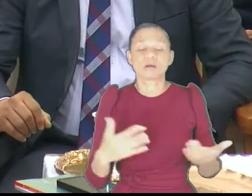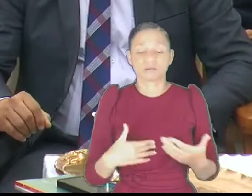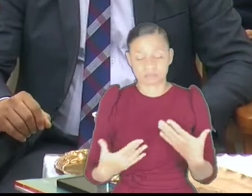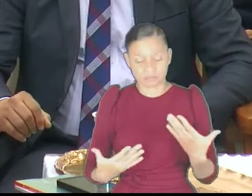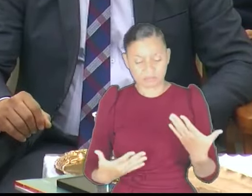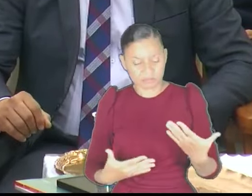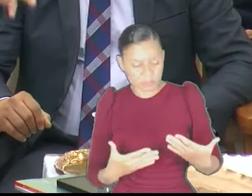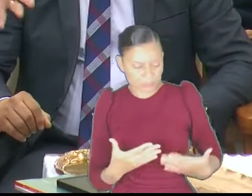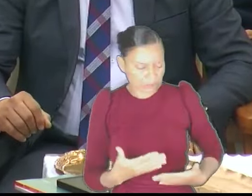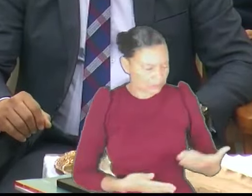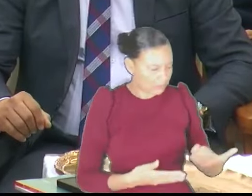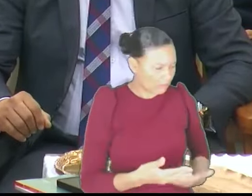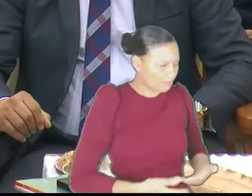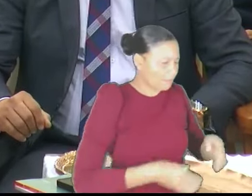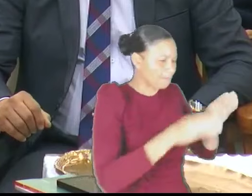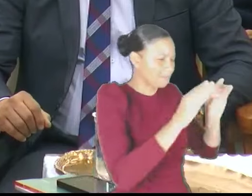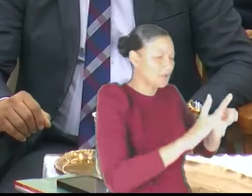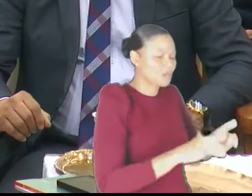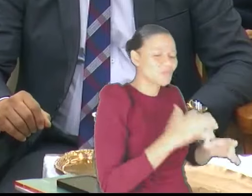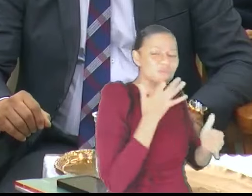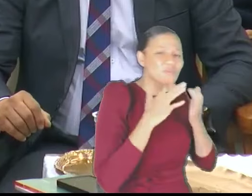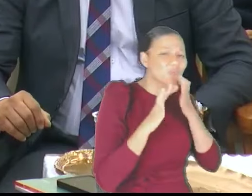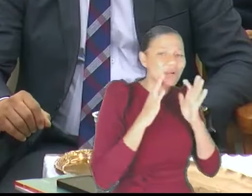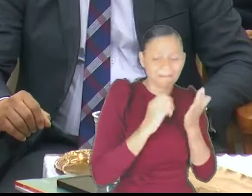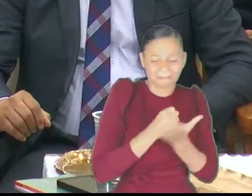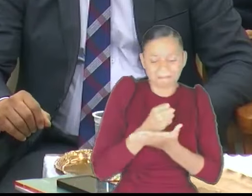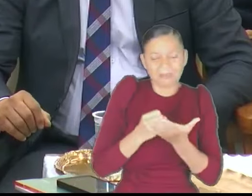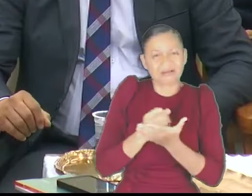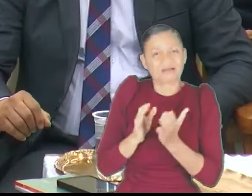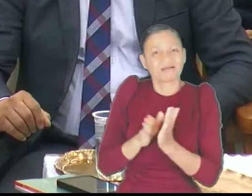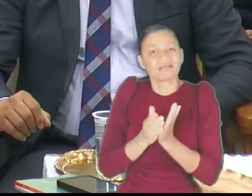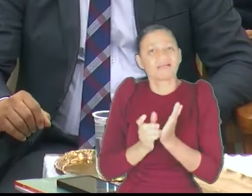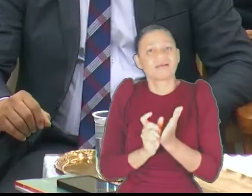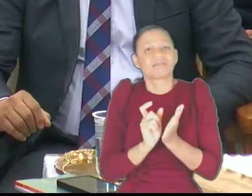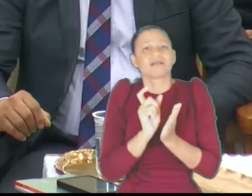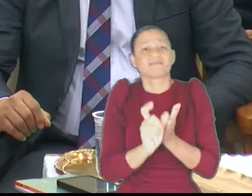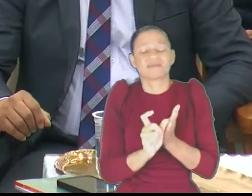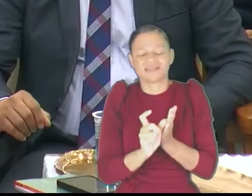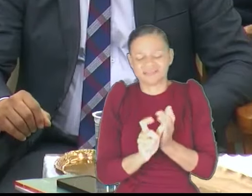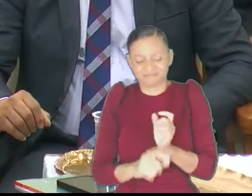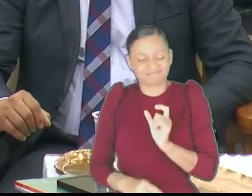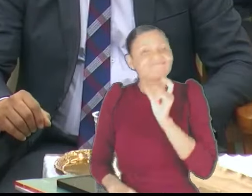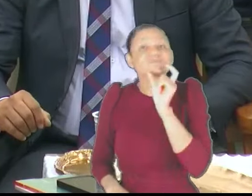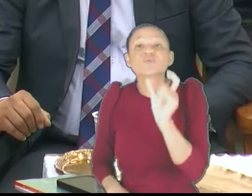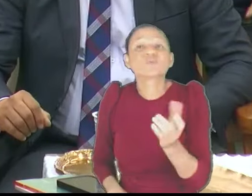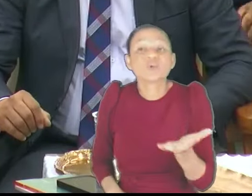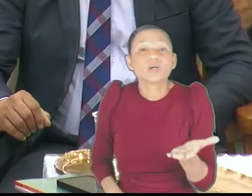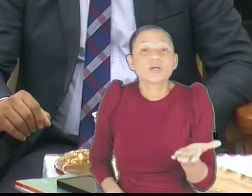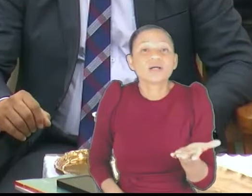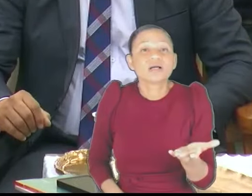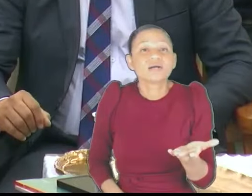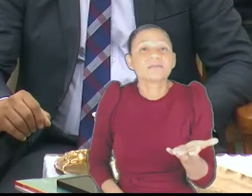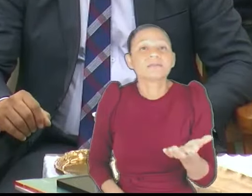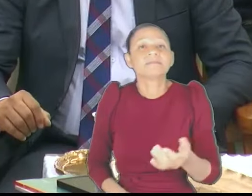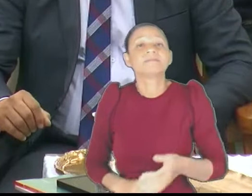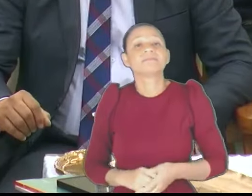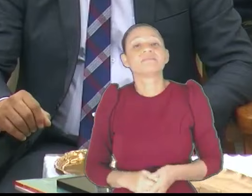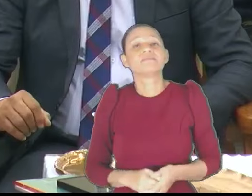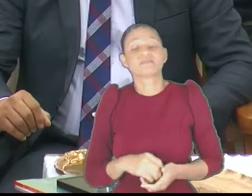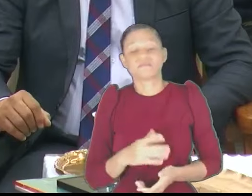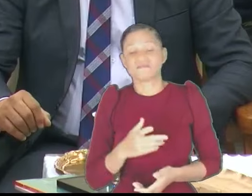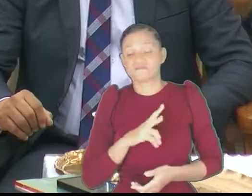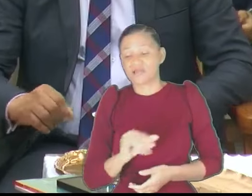Baal, enquanto ela não conhecia ainda o princípio da palavra, ela soltou uma palavra. Qual foi a palavra? Vai comer eu